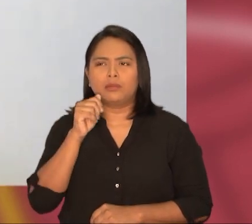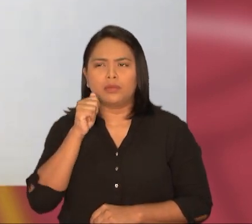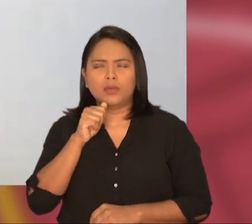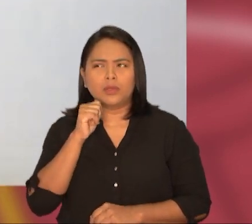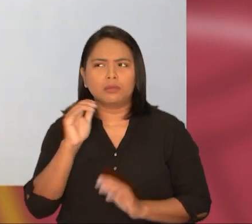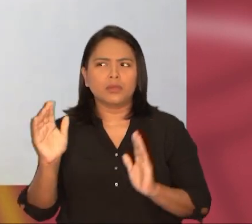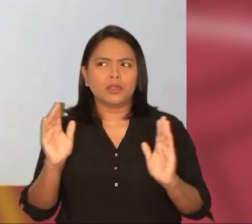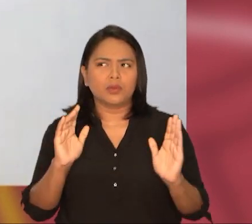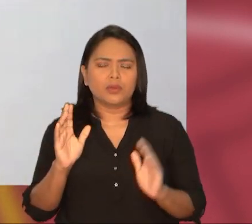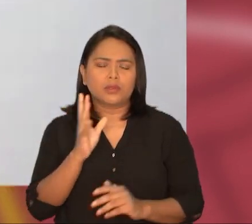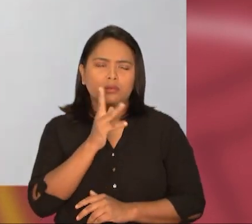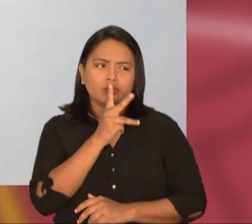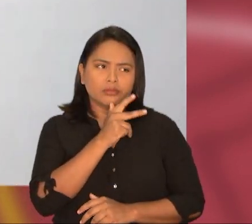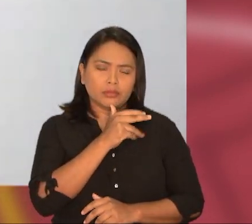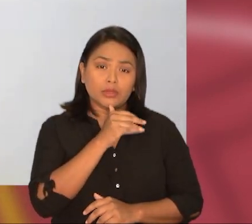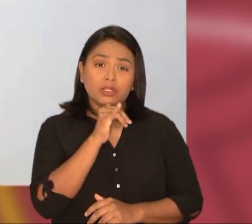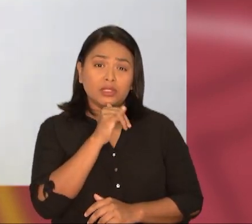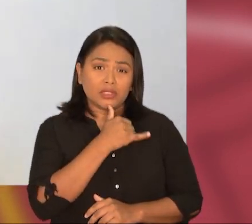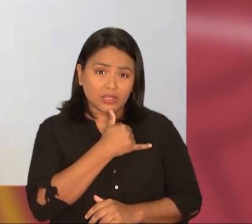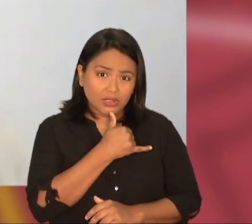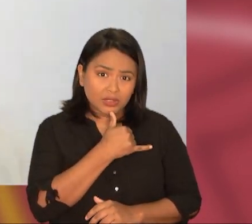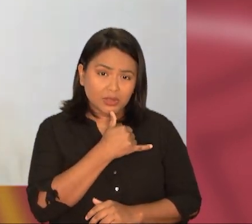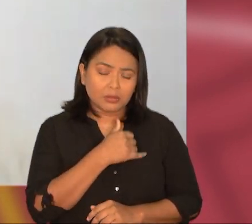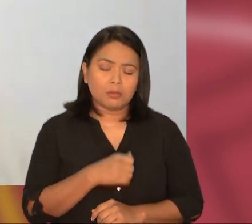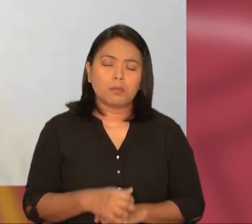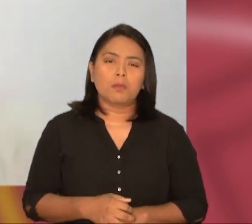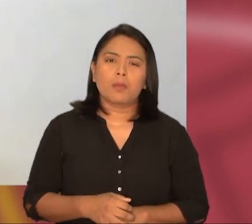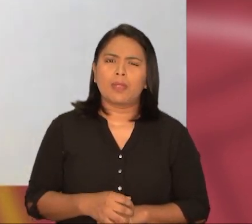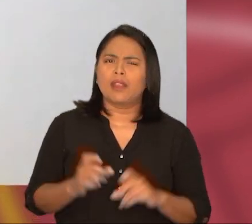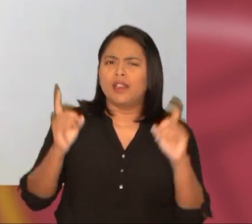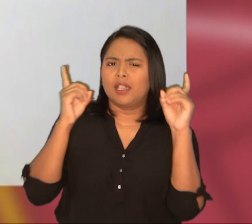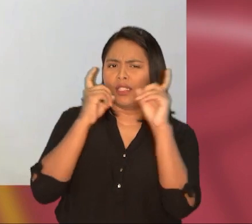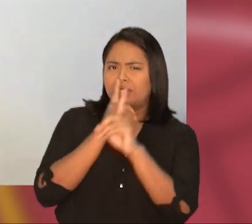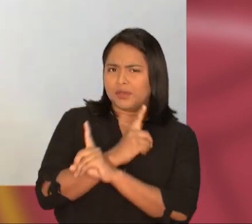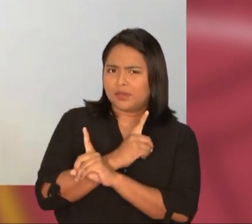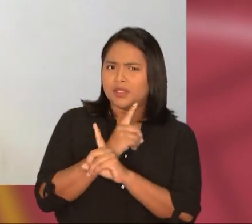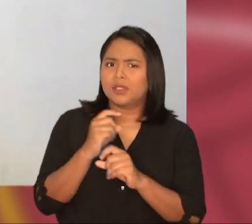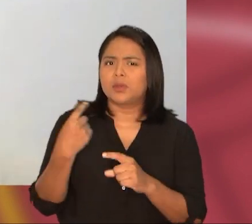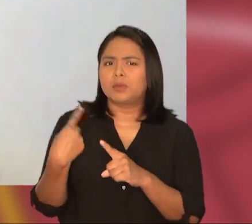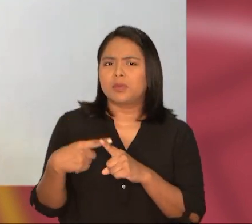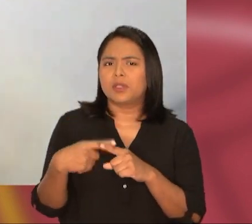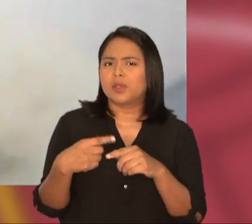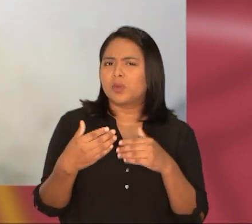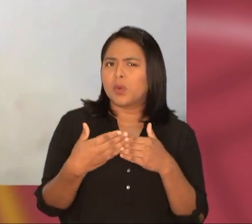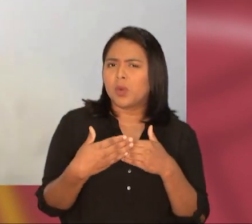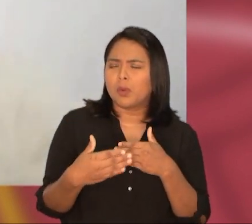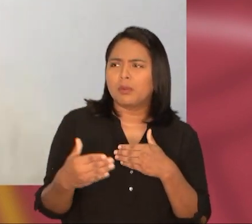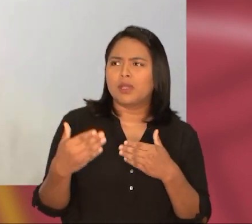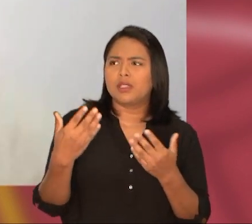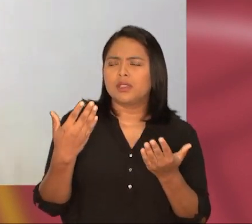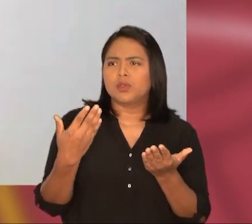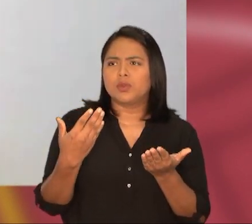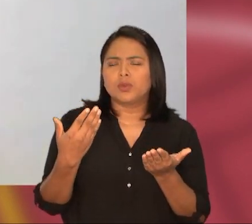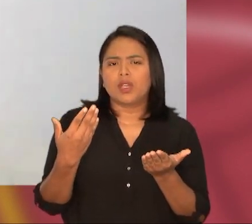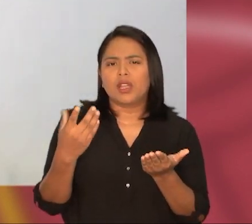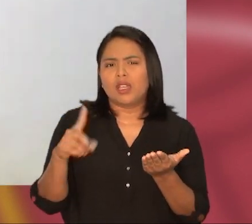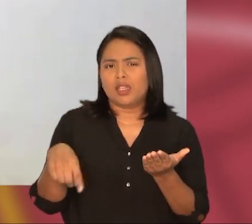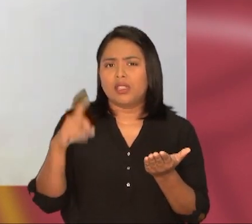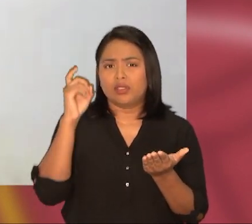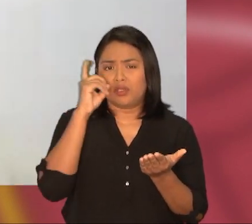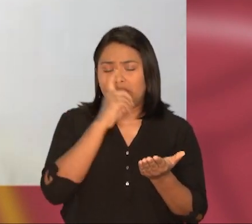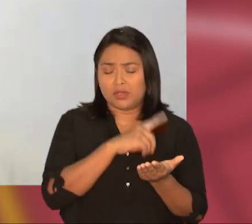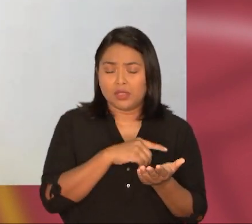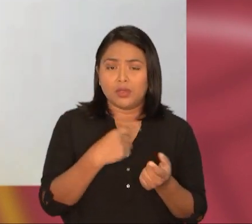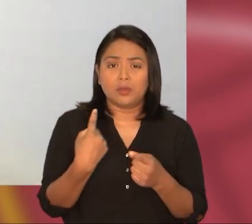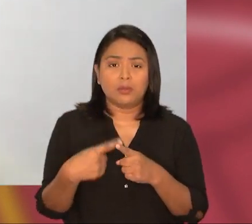acho, né, que é muito difícil, sabe? No começo, é muito difícil. Porque, querendo